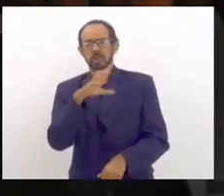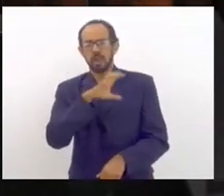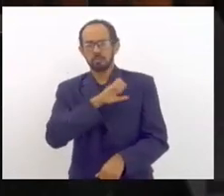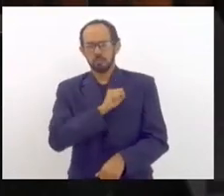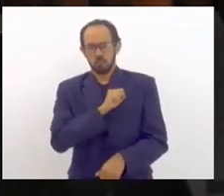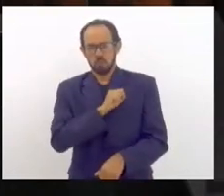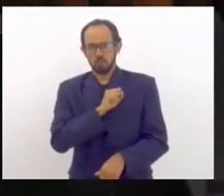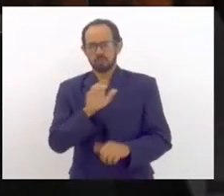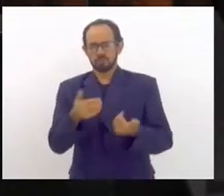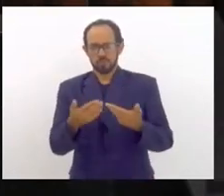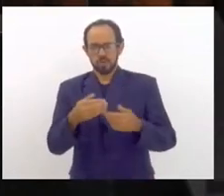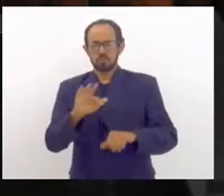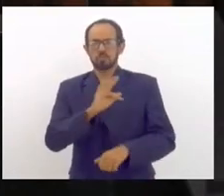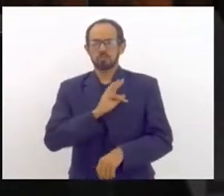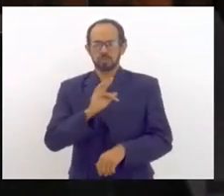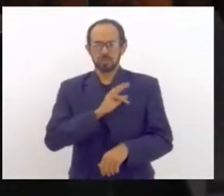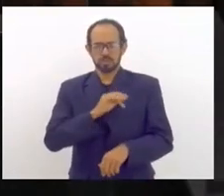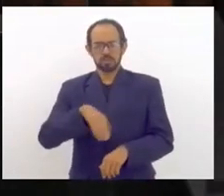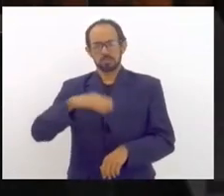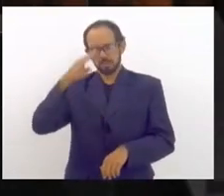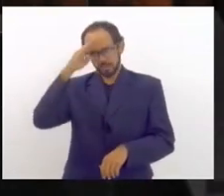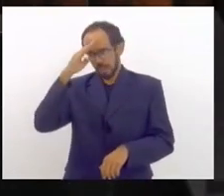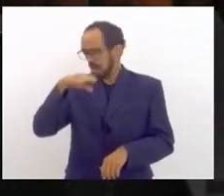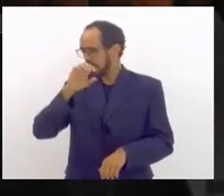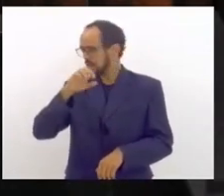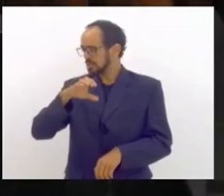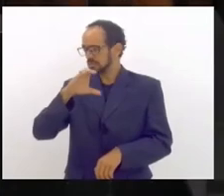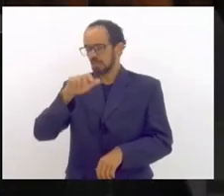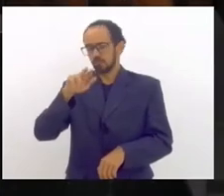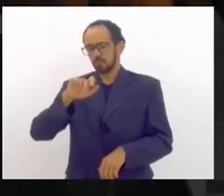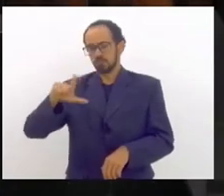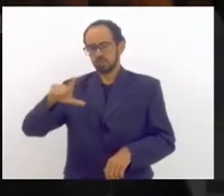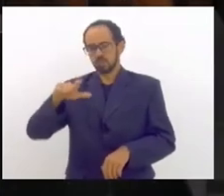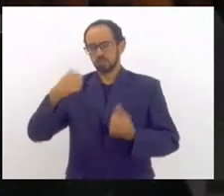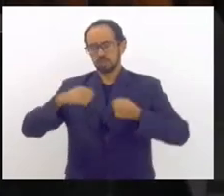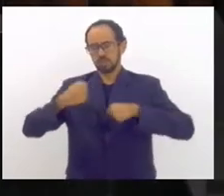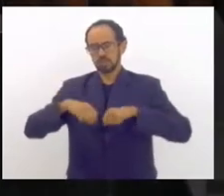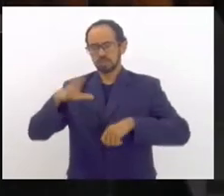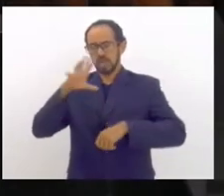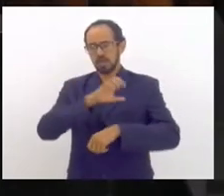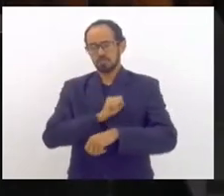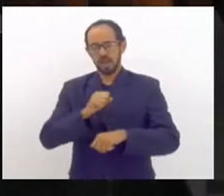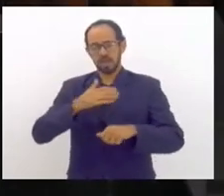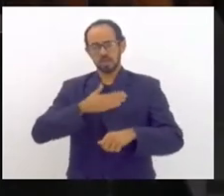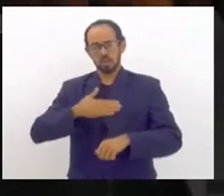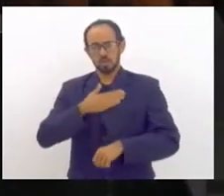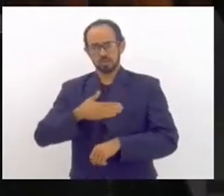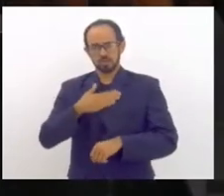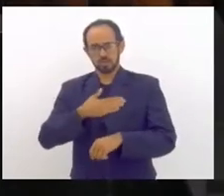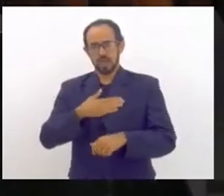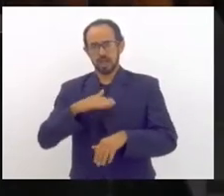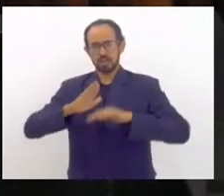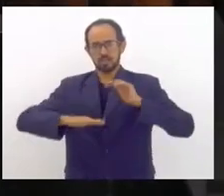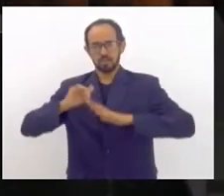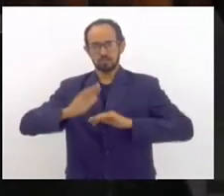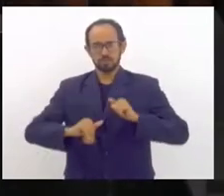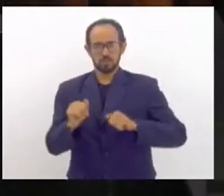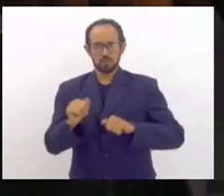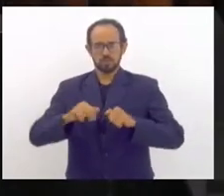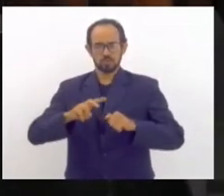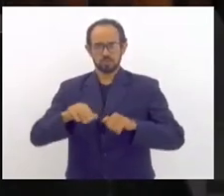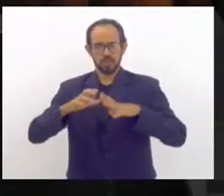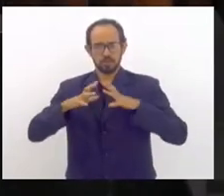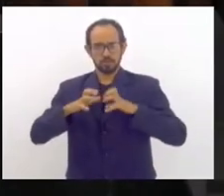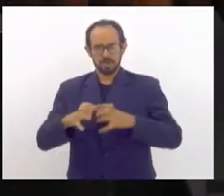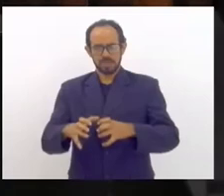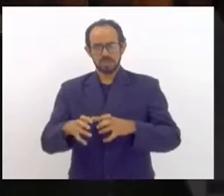policial militar, policial civil, bombeiro militar, guarda, tem que amar, tem que gostar da profissão e a gente vai estar brigando através da Comissão de